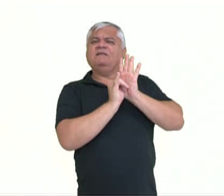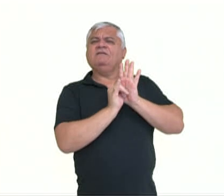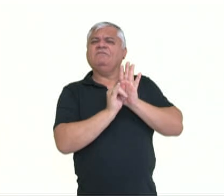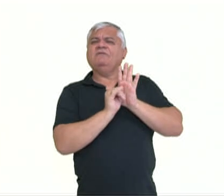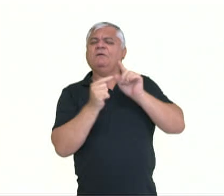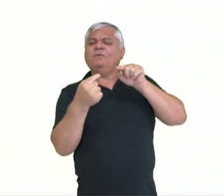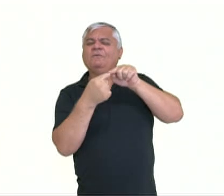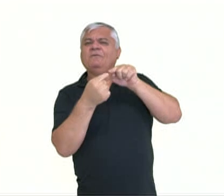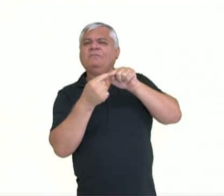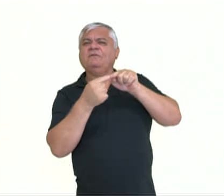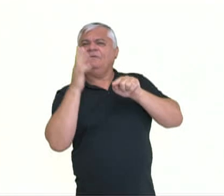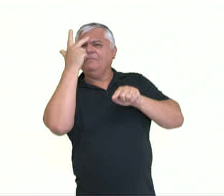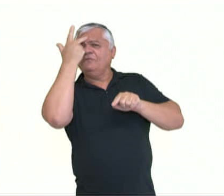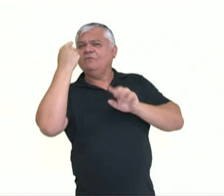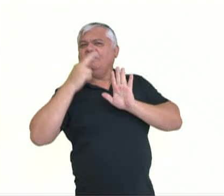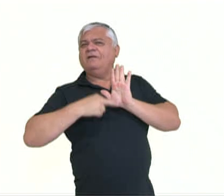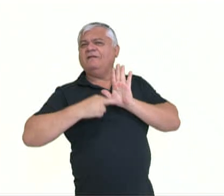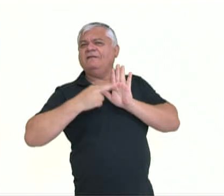leitor?